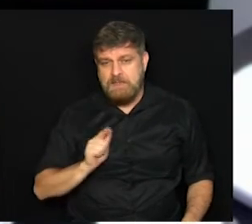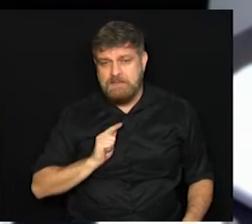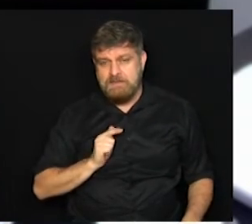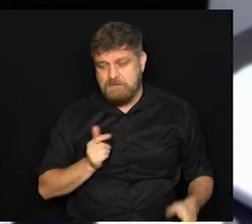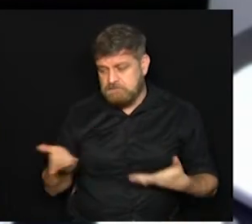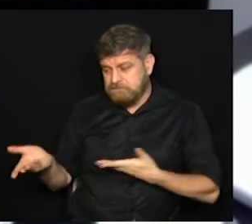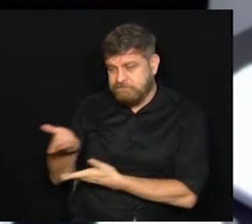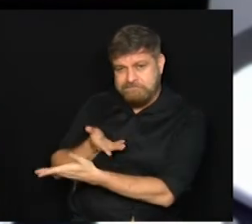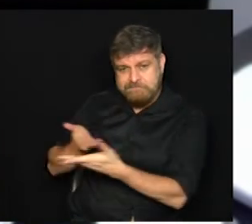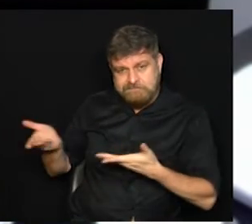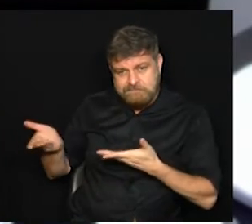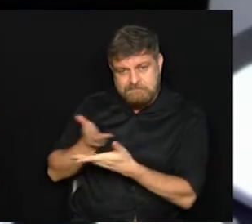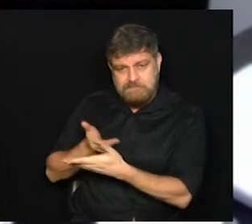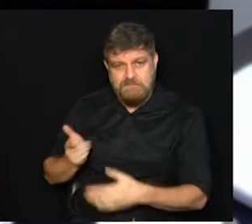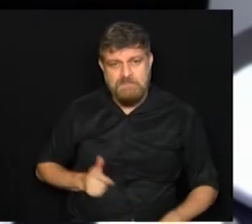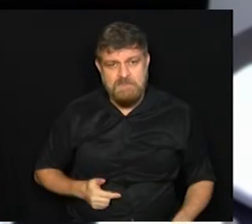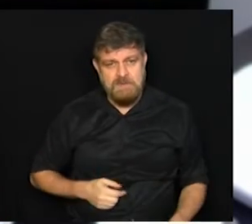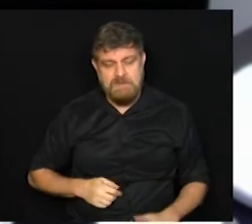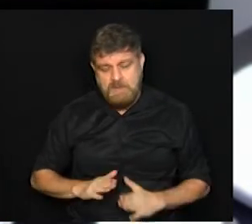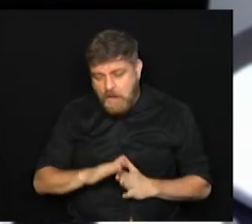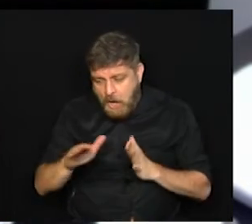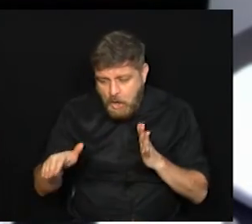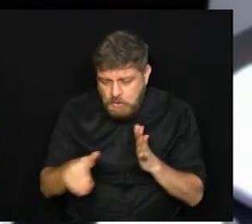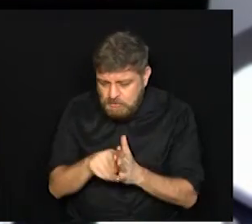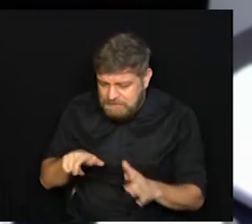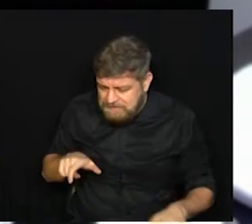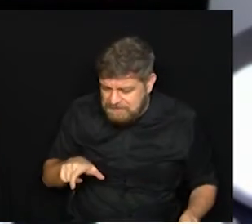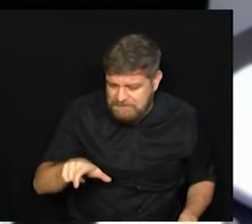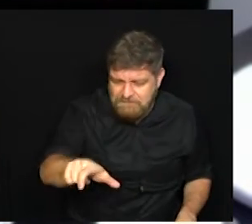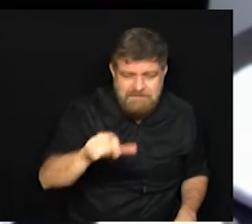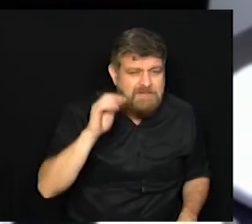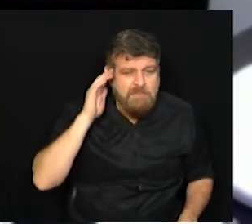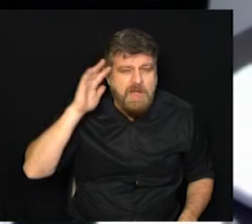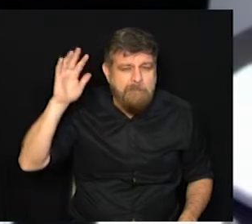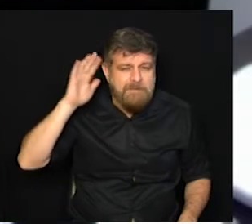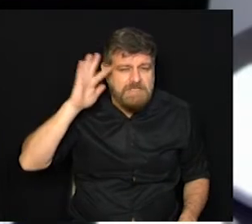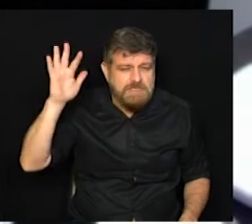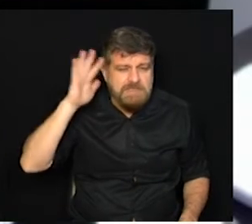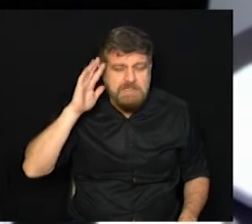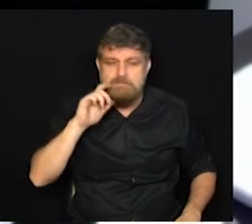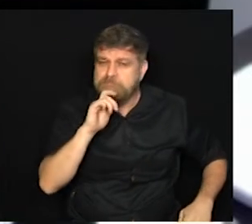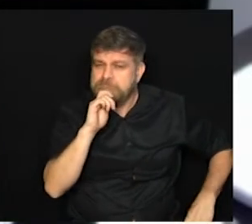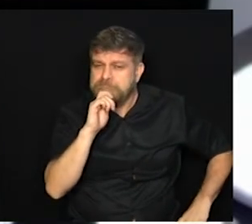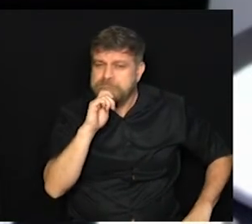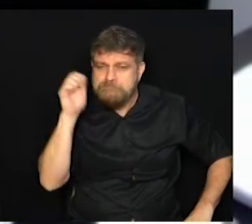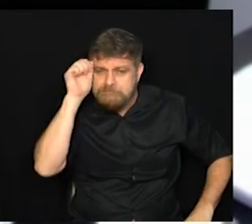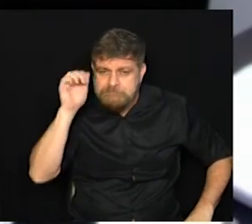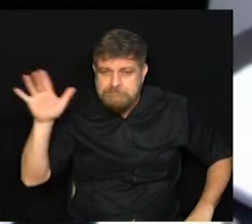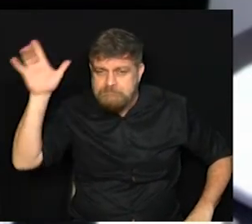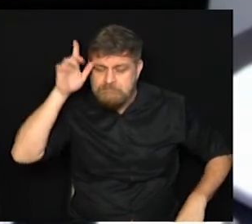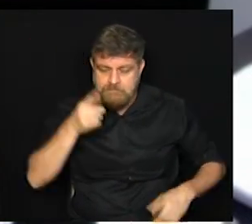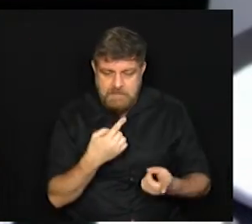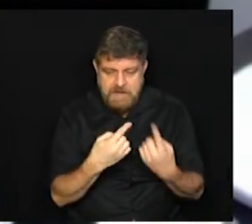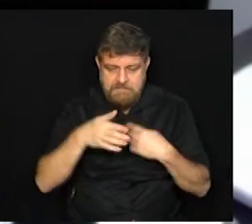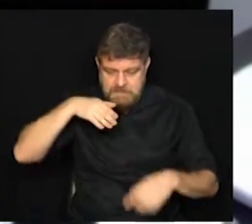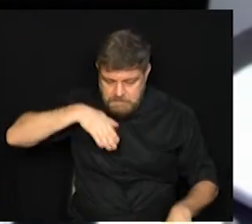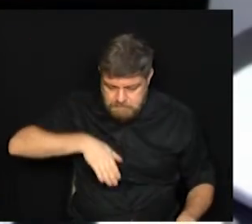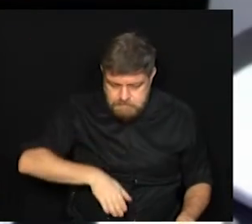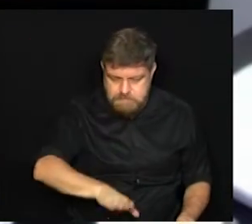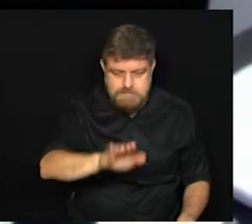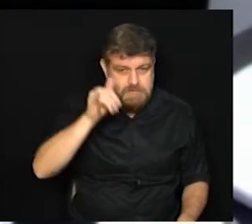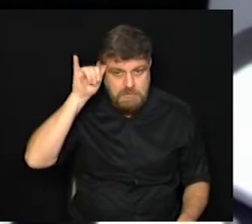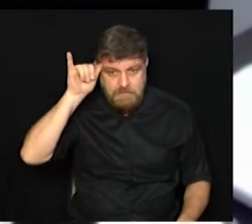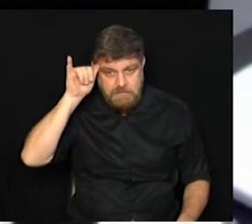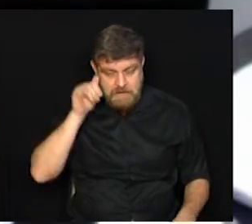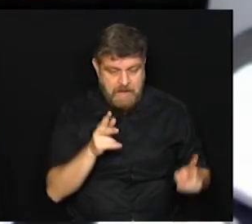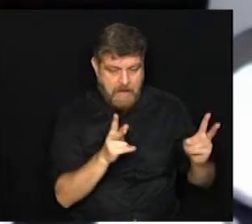compartilhar, né? Em todos os casos, vereador, por exemplo, vamos imaginar que na John Boy a gente consiga, em alguns trechos, fazer